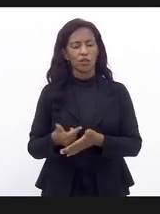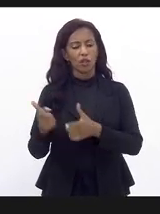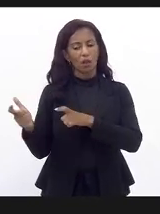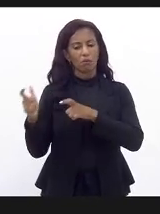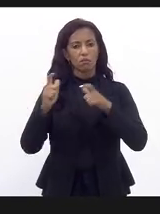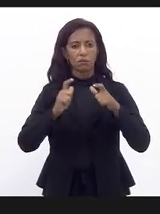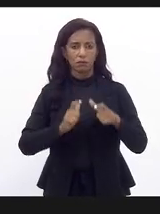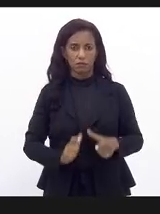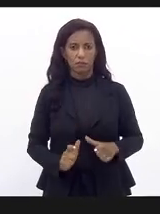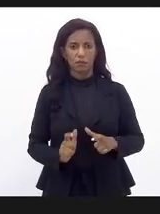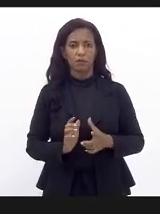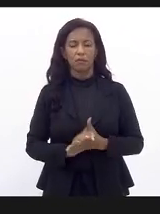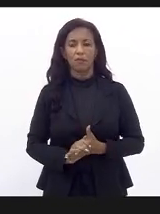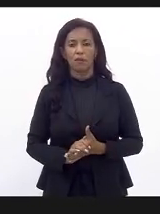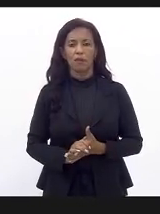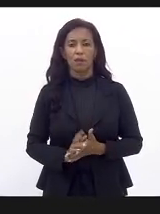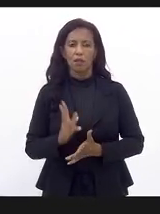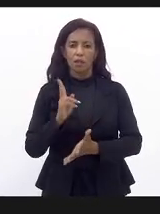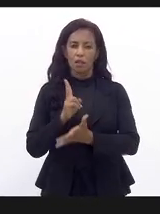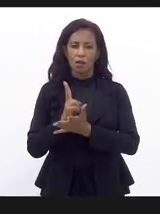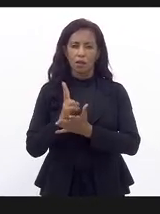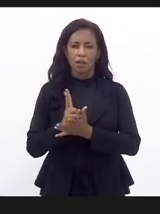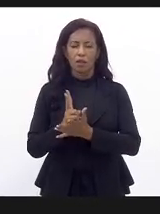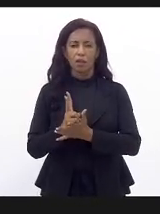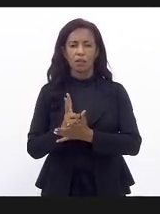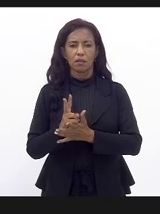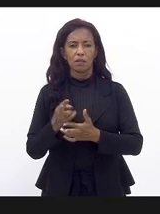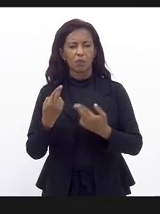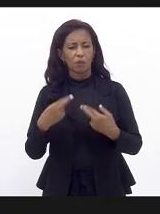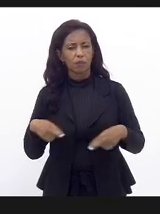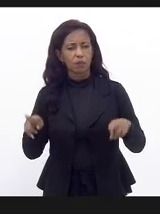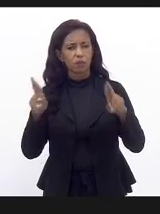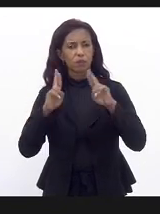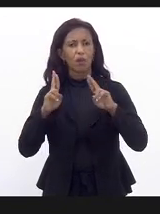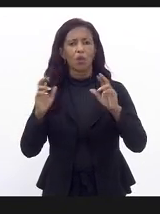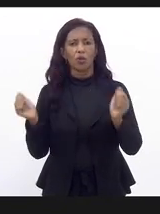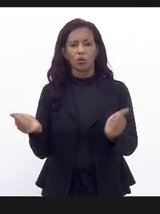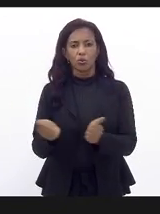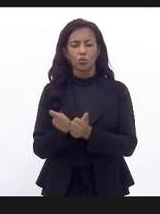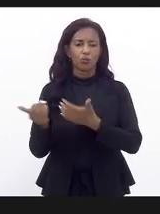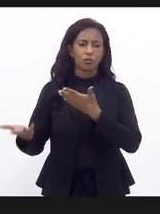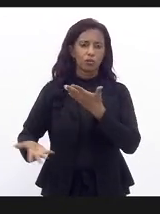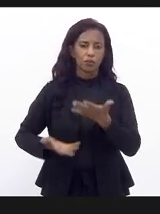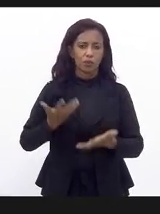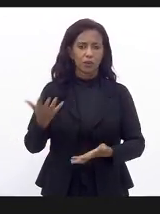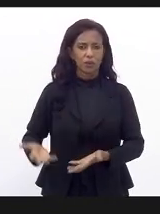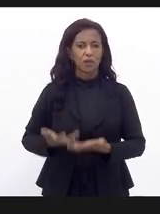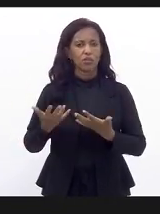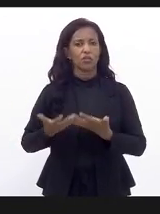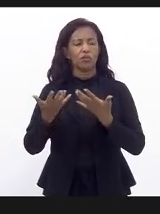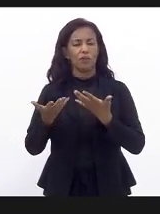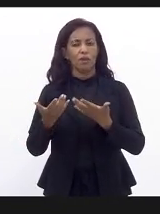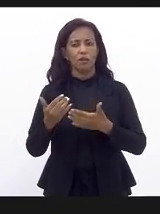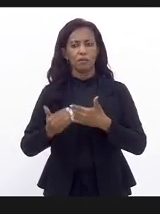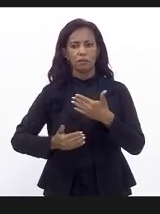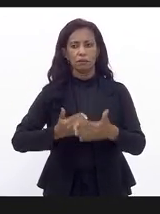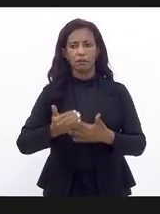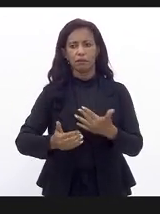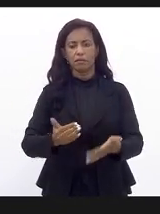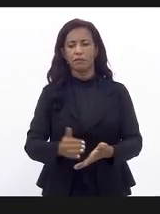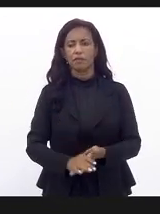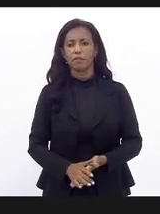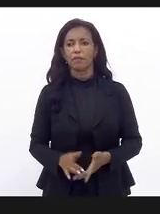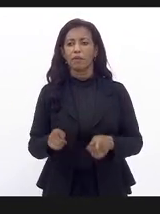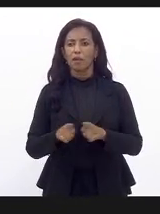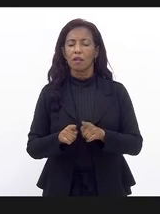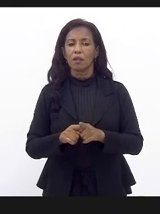cheguei, que sempre vibraram junto comigo, que sempre incentivaram essa jornada e caminhada. E